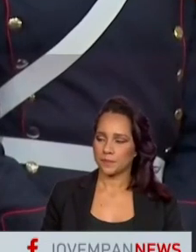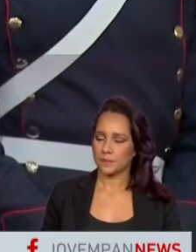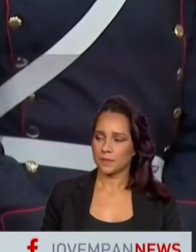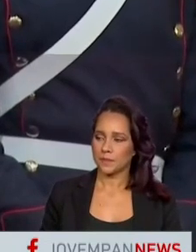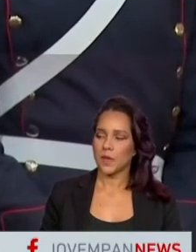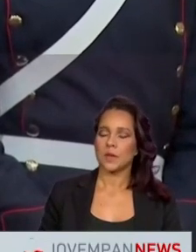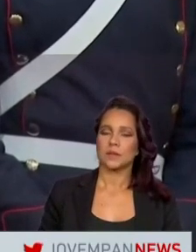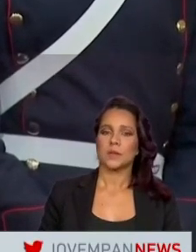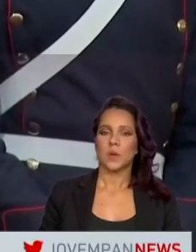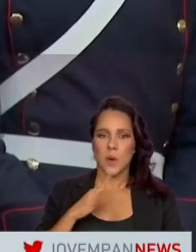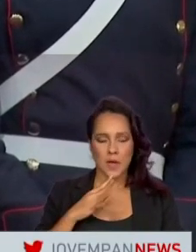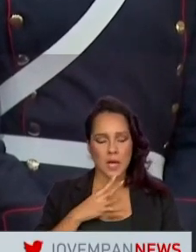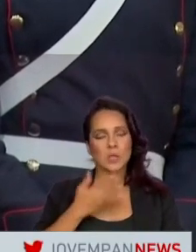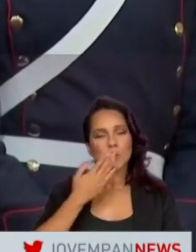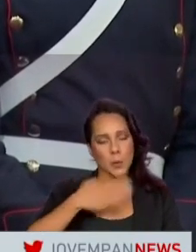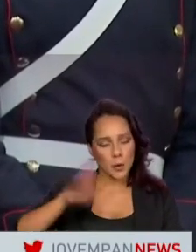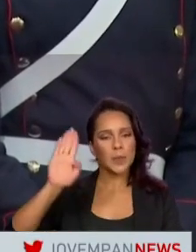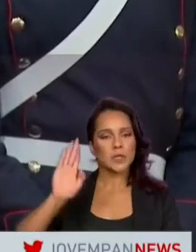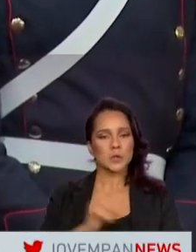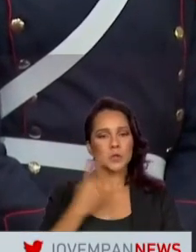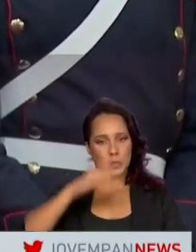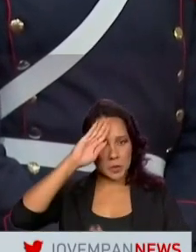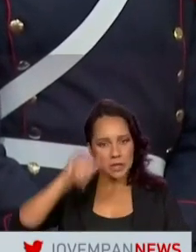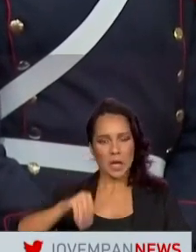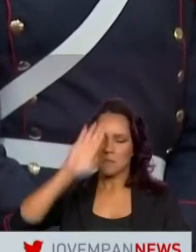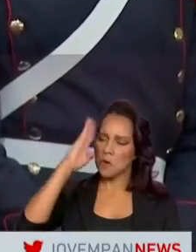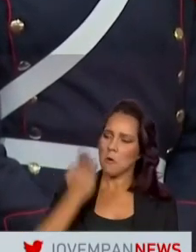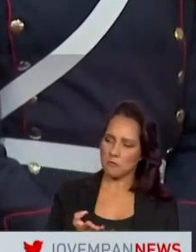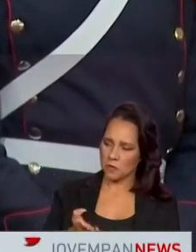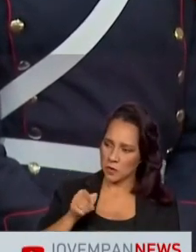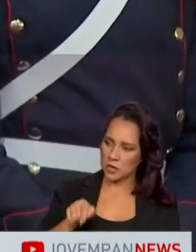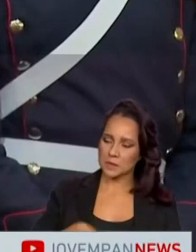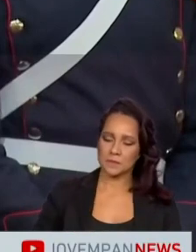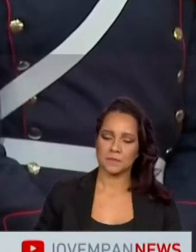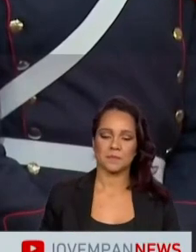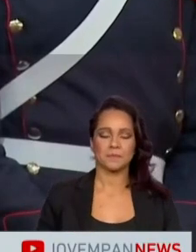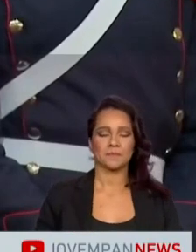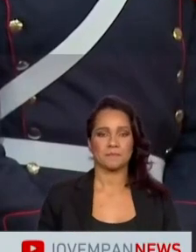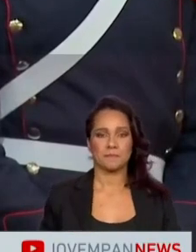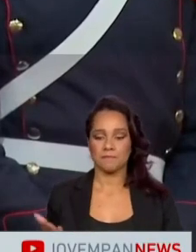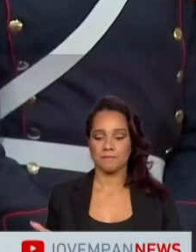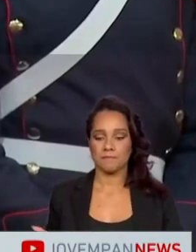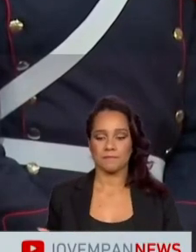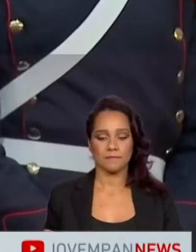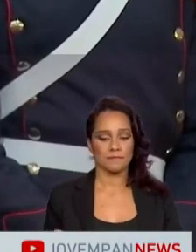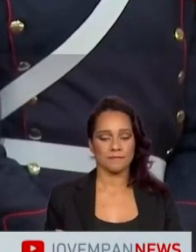tenho absoluta compromisso dos nossos militares e tenho total confiança neles.